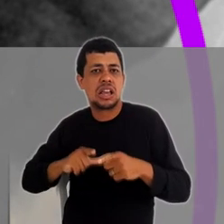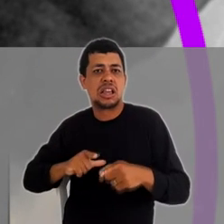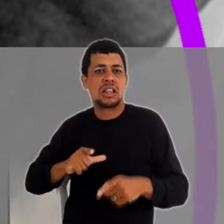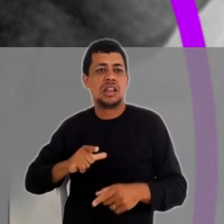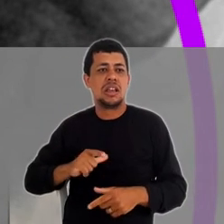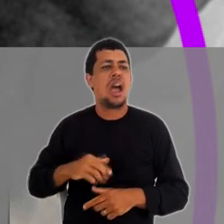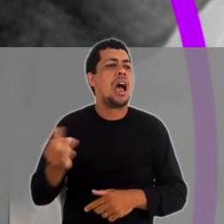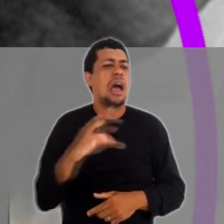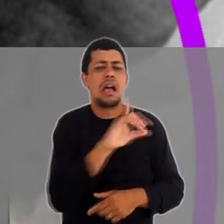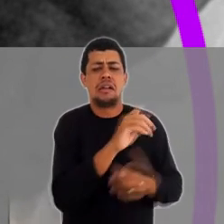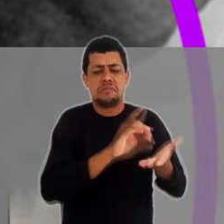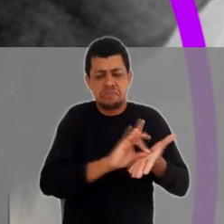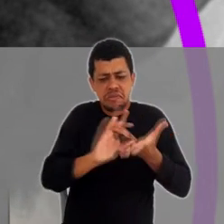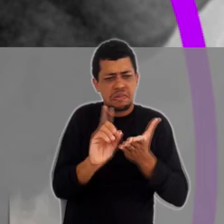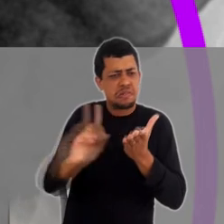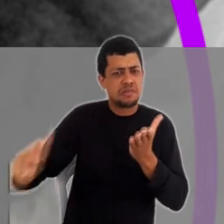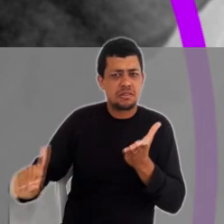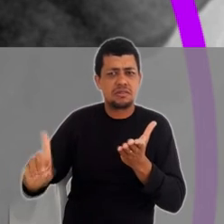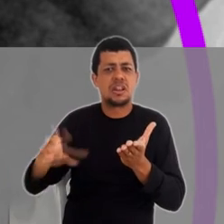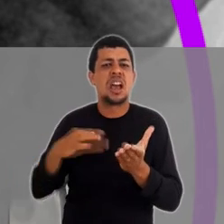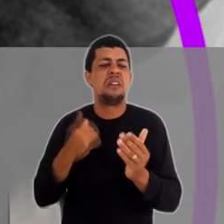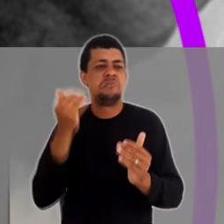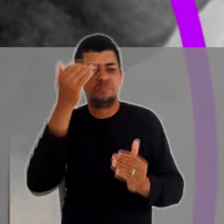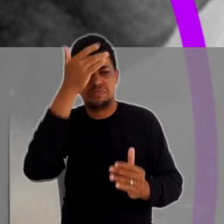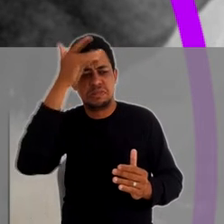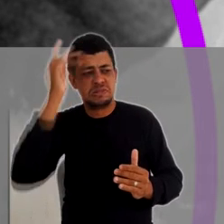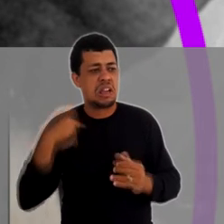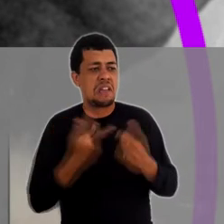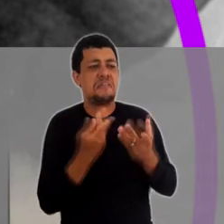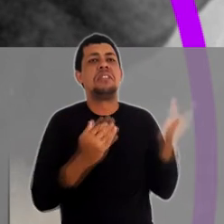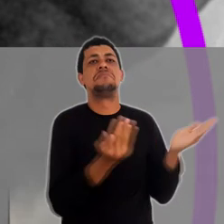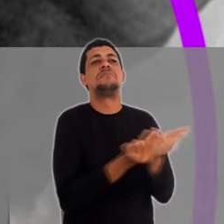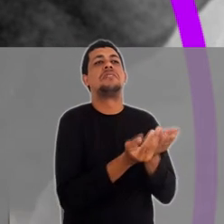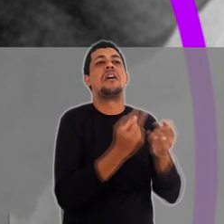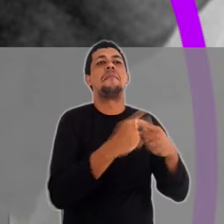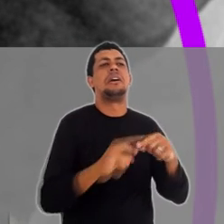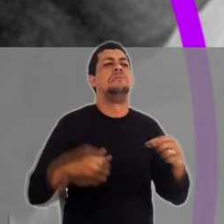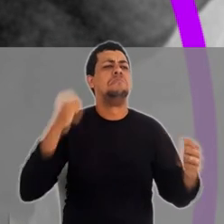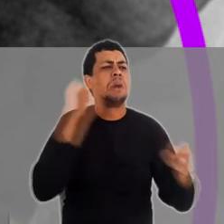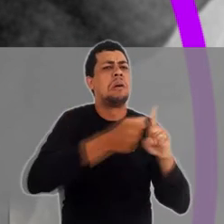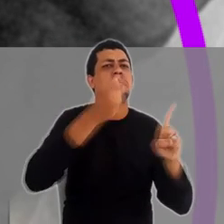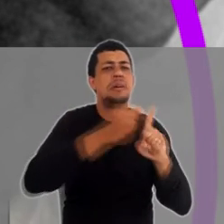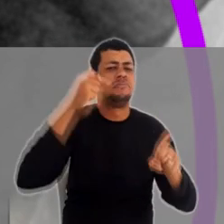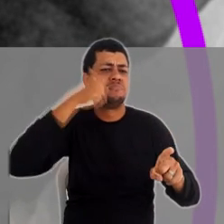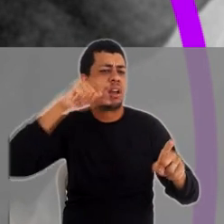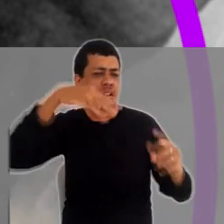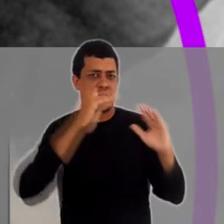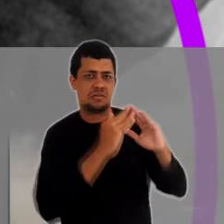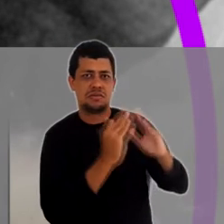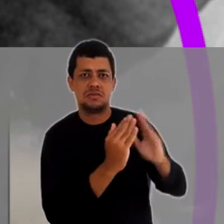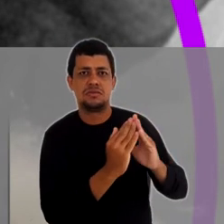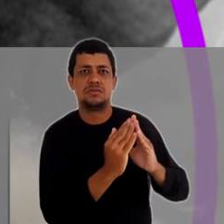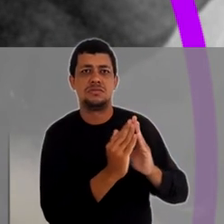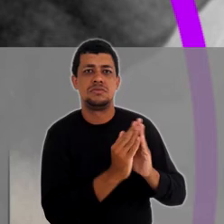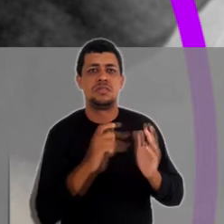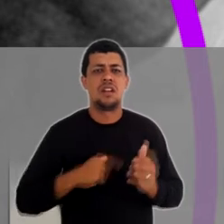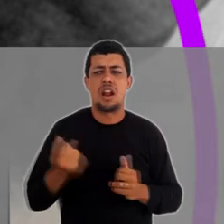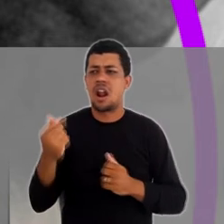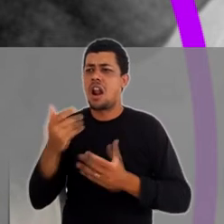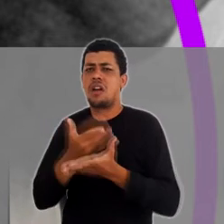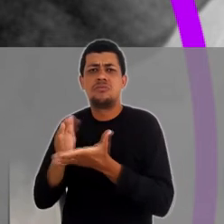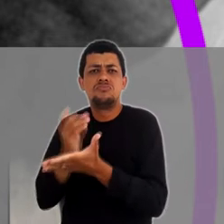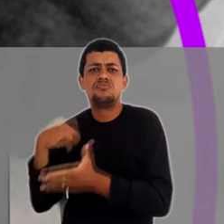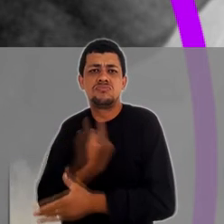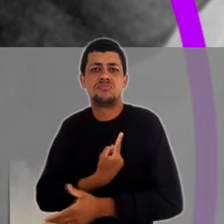criado. Viado é o povo indecente que espanca a mulher em casa, na rua, fala que é crente. Infame e incoerente é a mulher que defende inocente a luta da